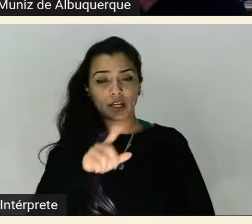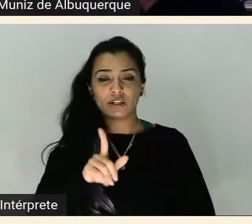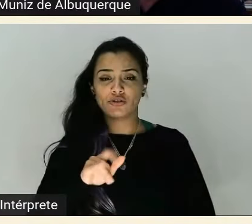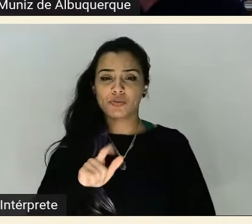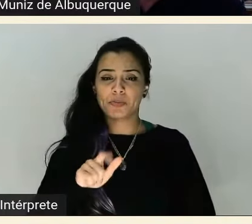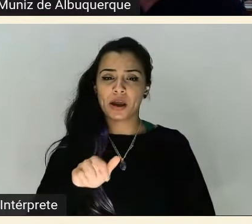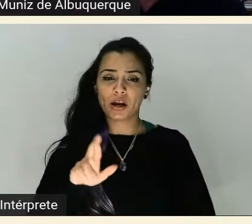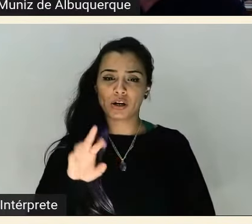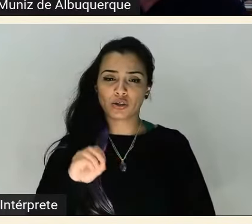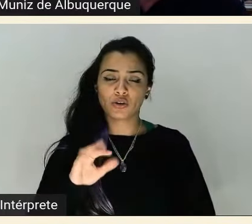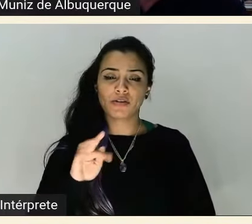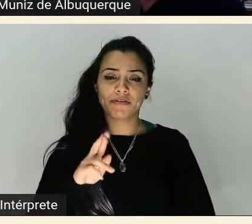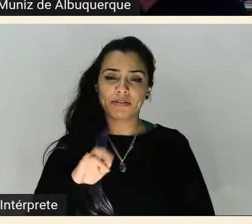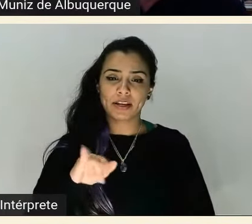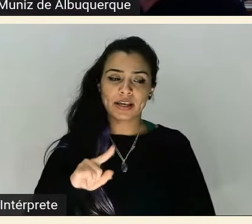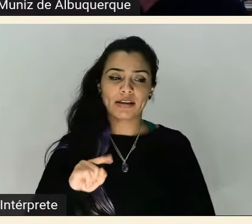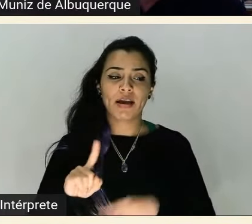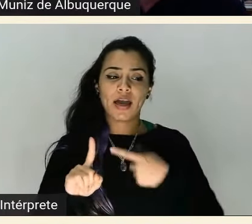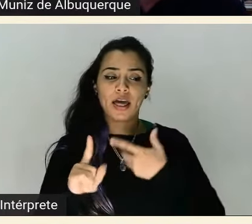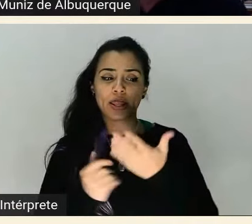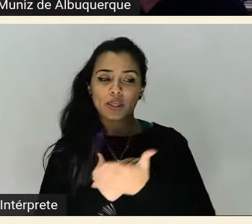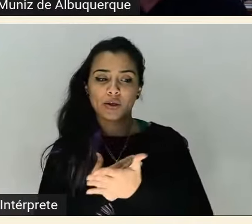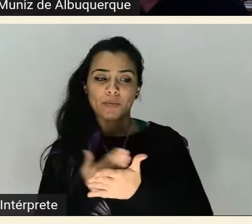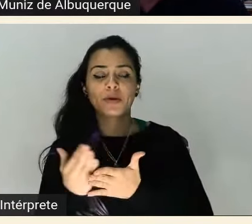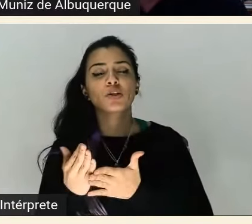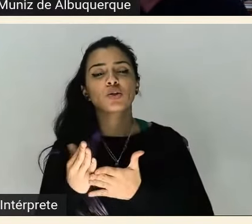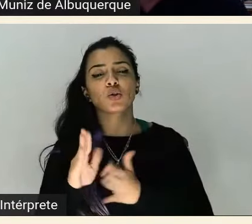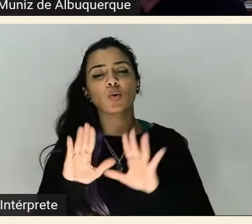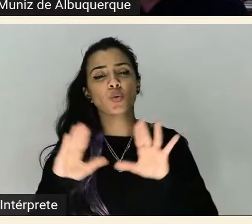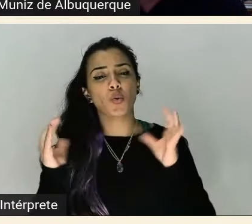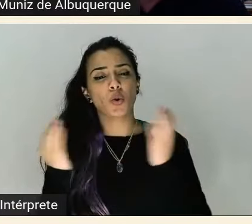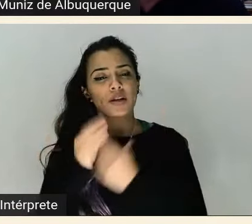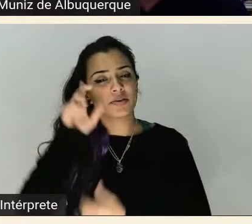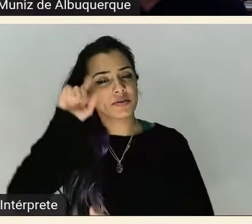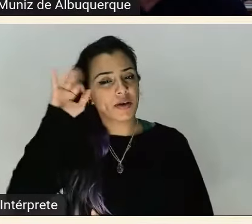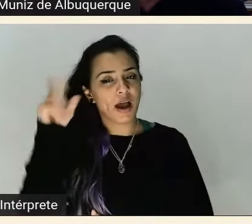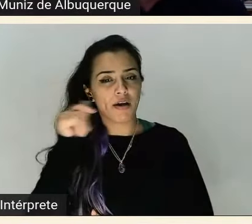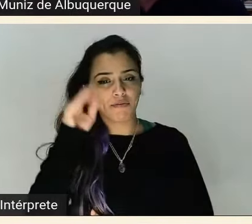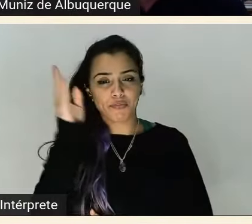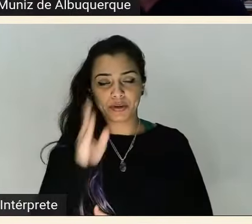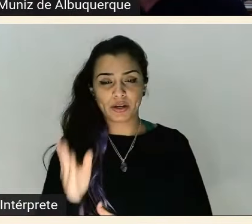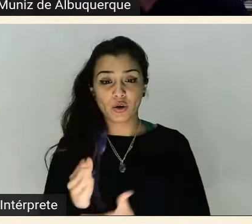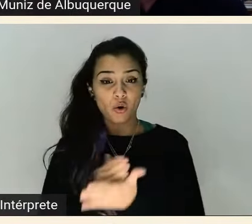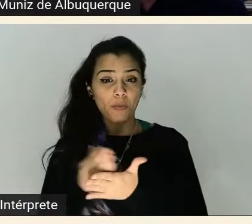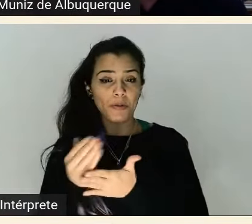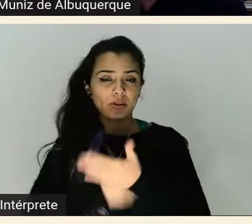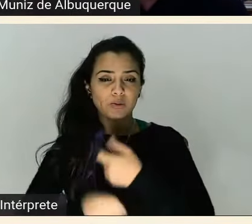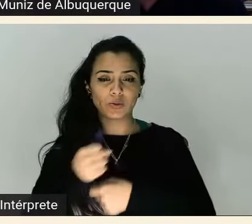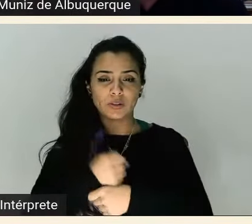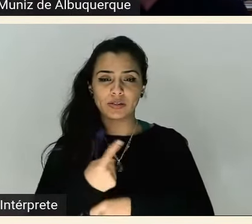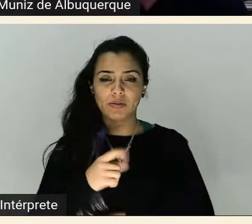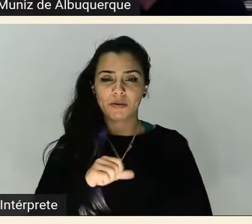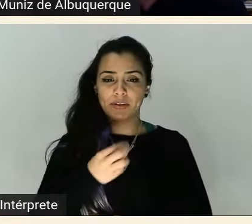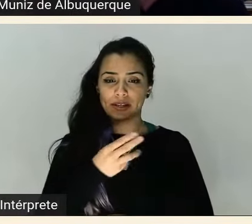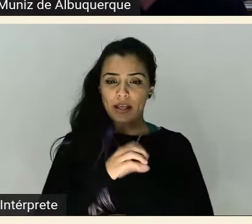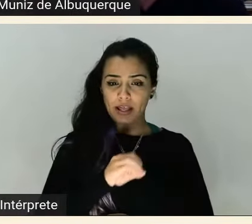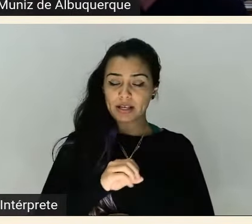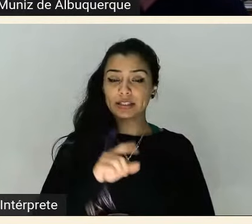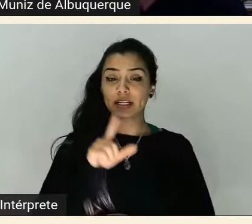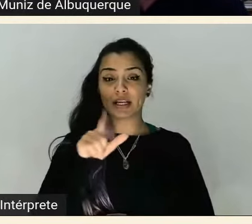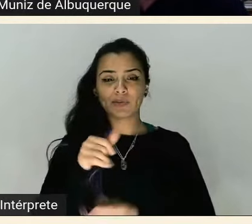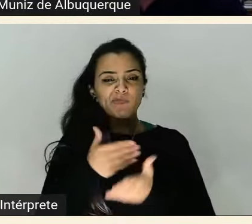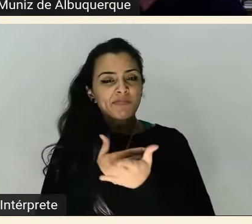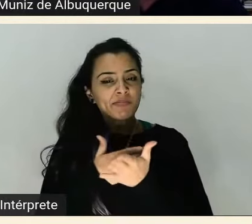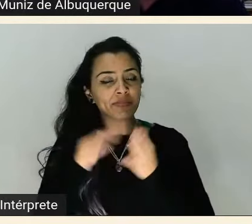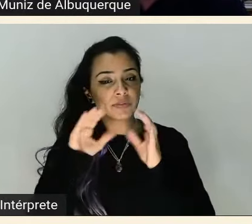do primeiro congresso afro-brasileiro, ainda no começo dos anos 30, né, que é um congresso